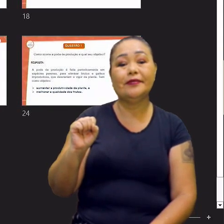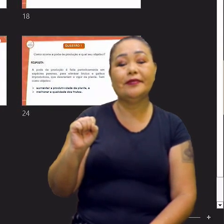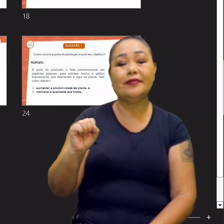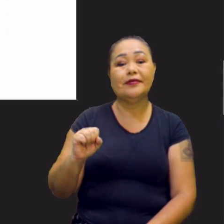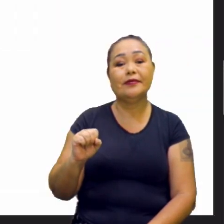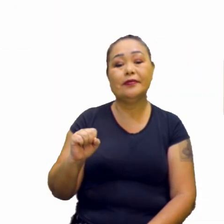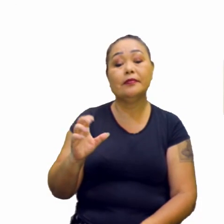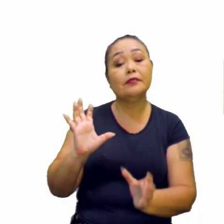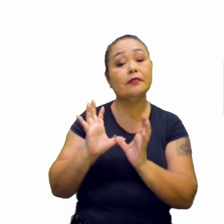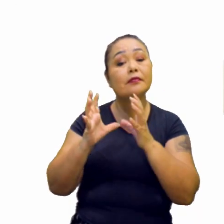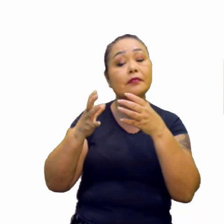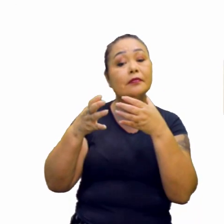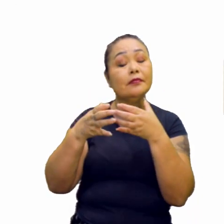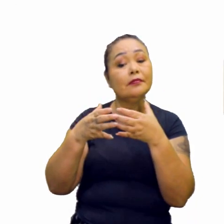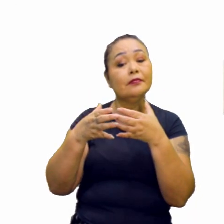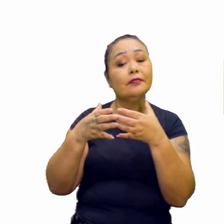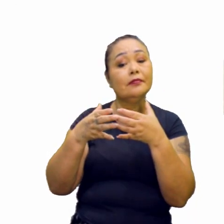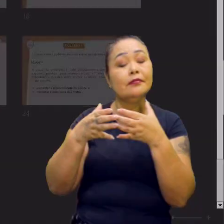Conjuntos de